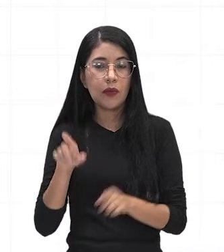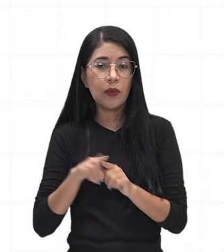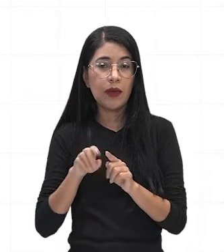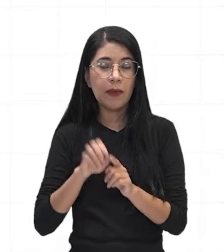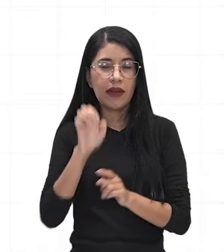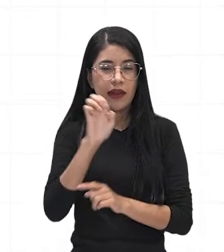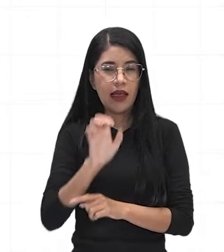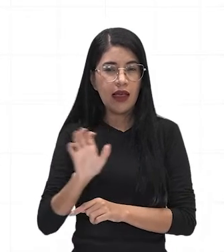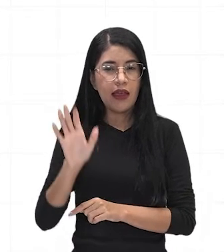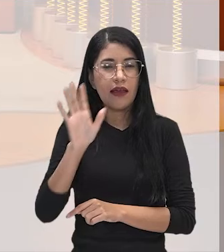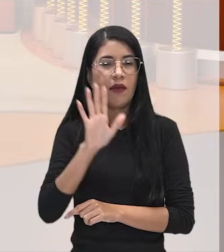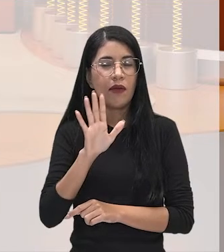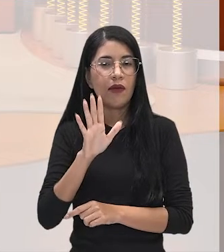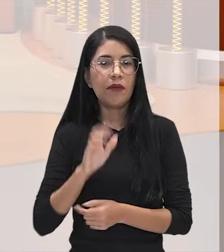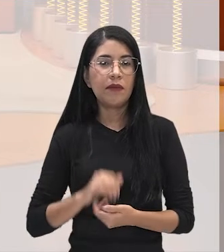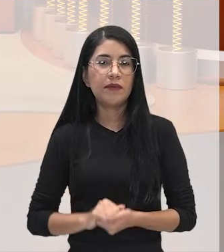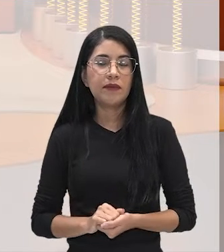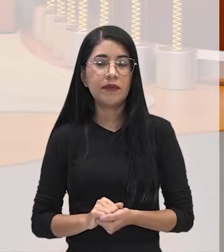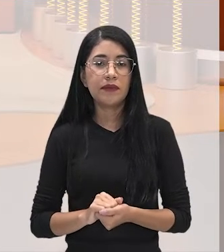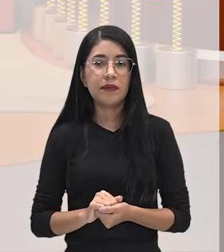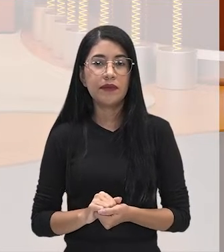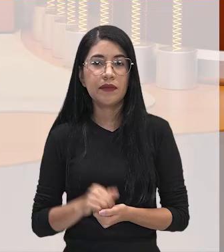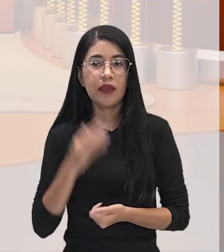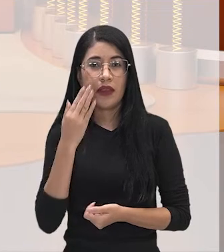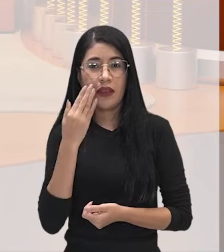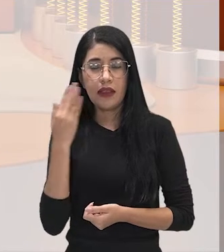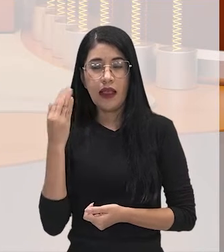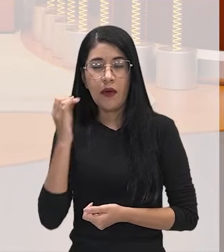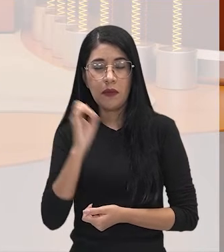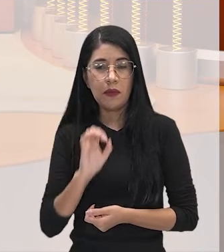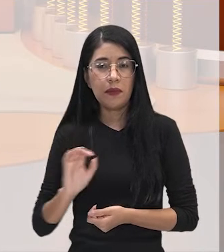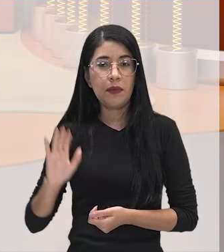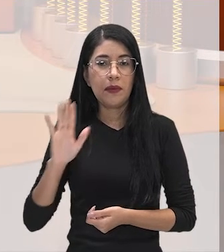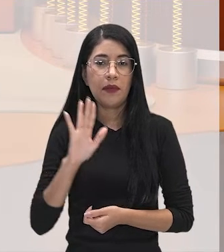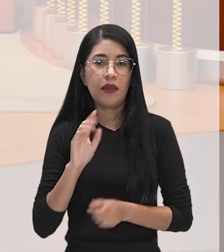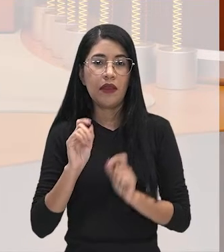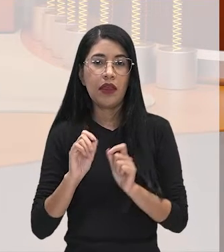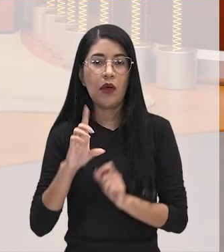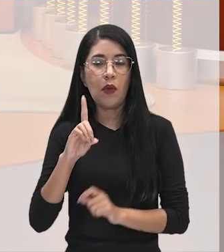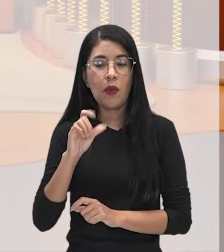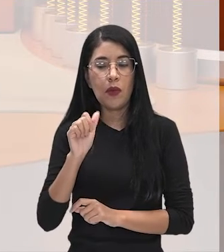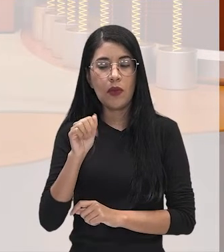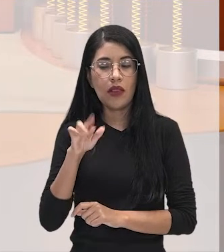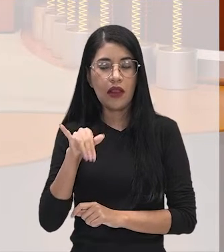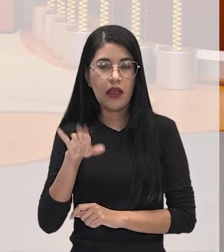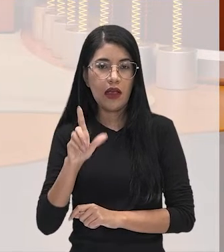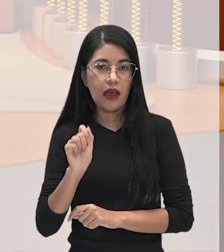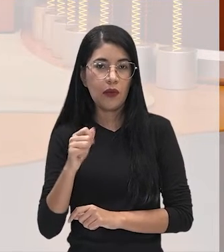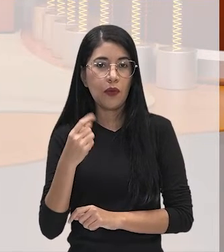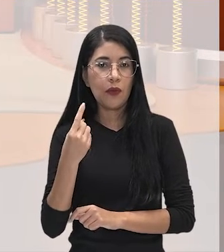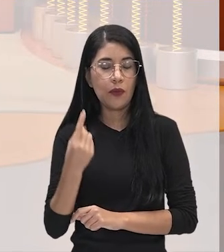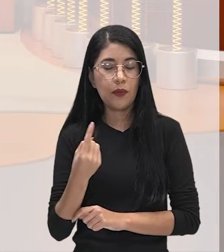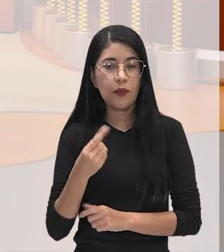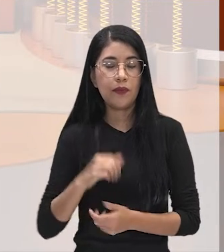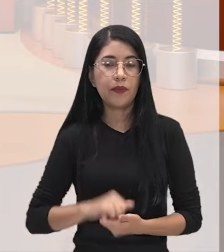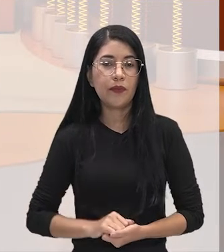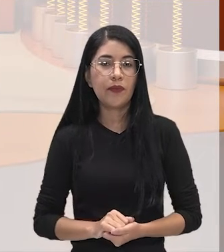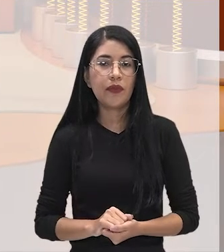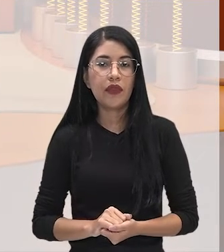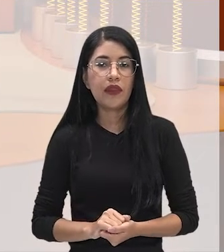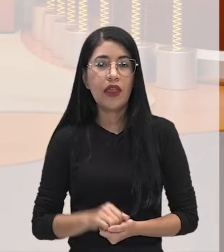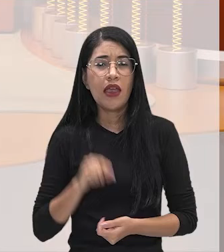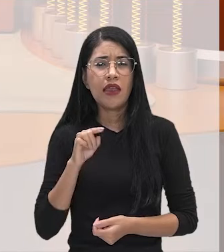Europa. Acompanha comigo, olha que fofo, trago para vocês o Dario, ou Dario I, tá? Que é, então, um